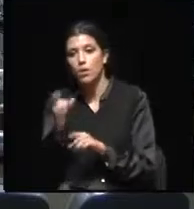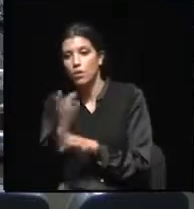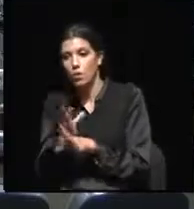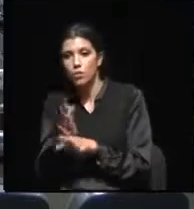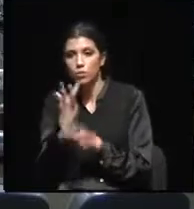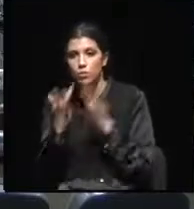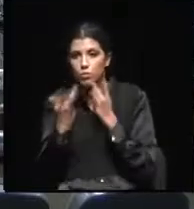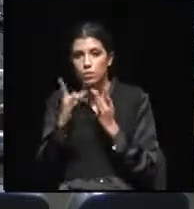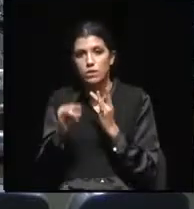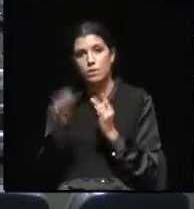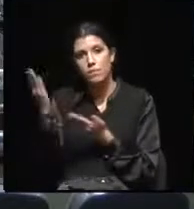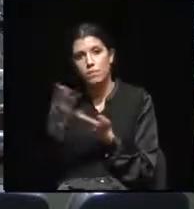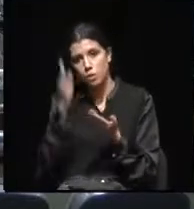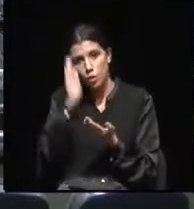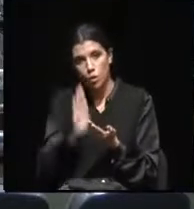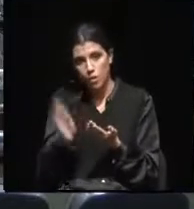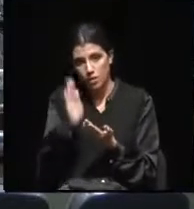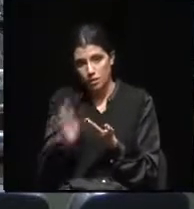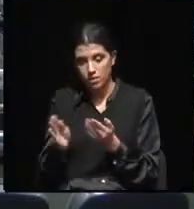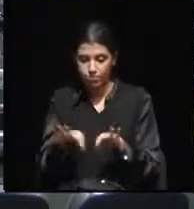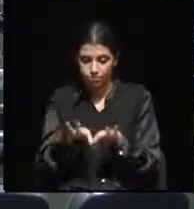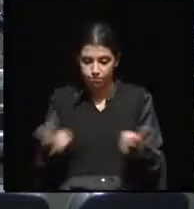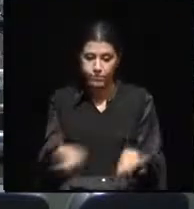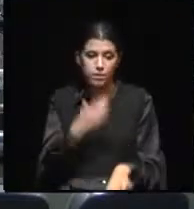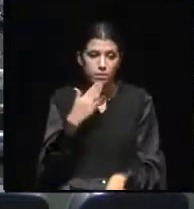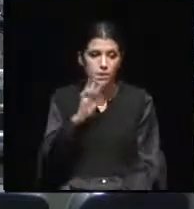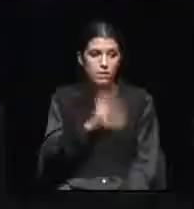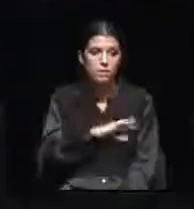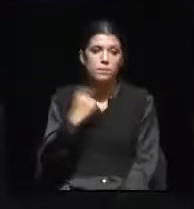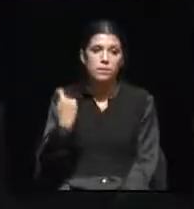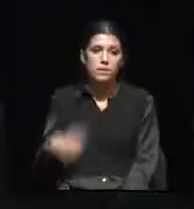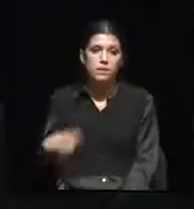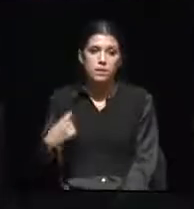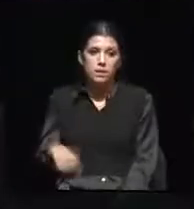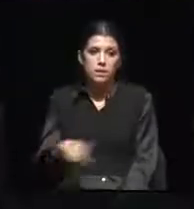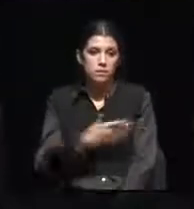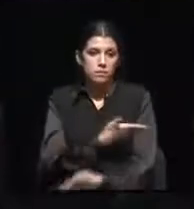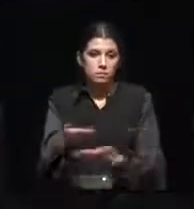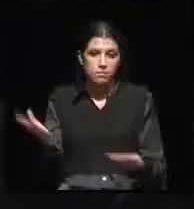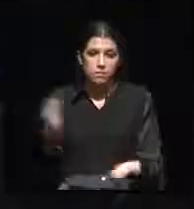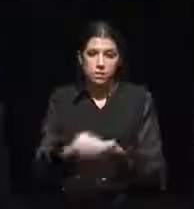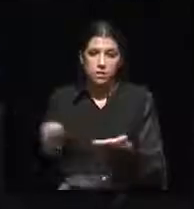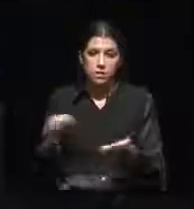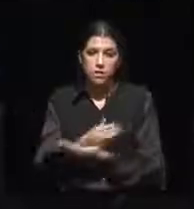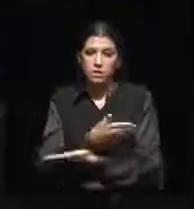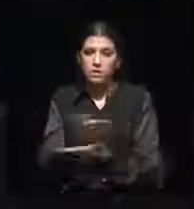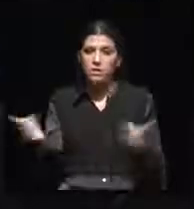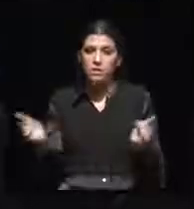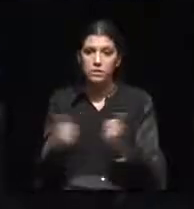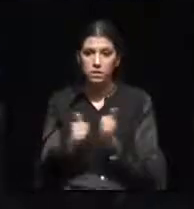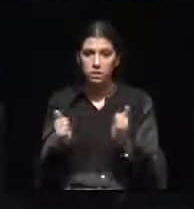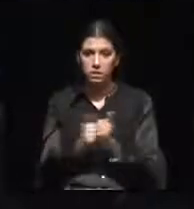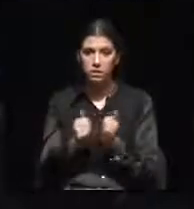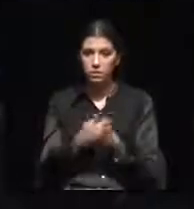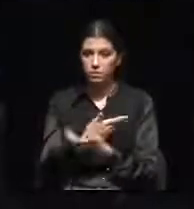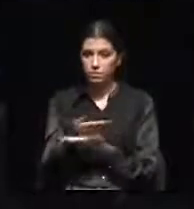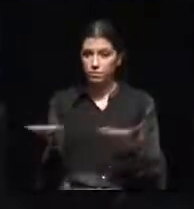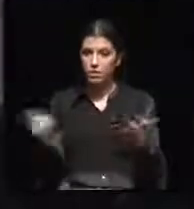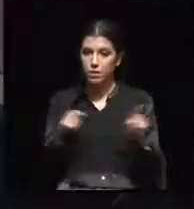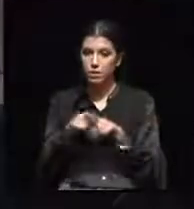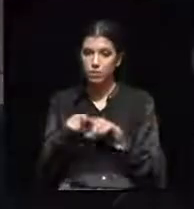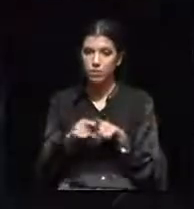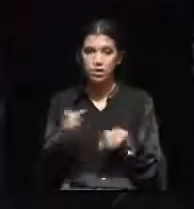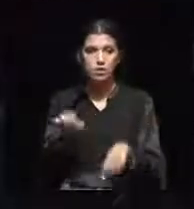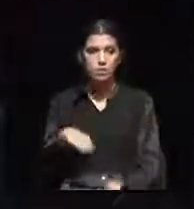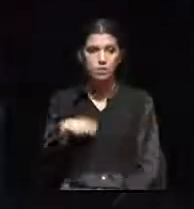e uma recomendação. Força. Obrigada, Sra. Presidente, Sras. Secretárias, Srs. Vereadores e Srs. Deputados. O